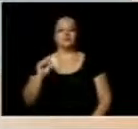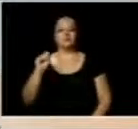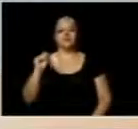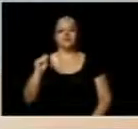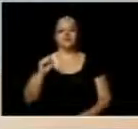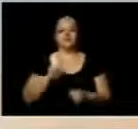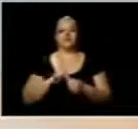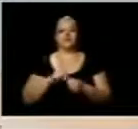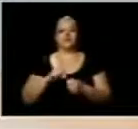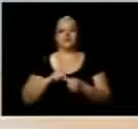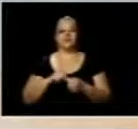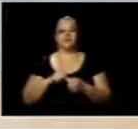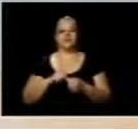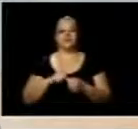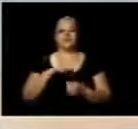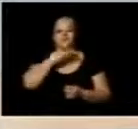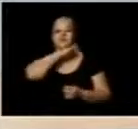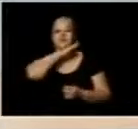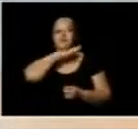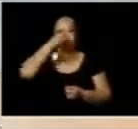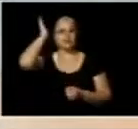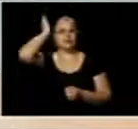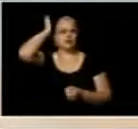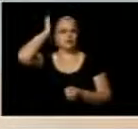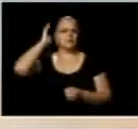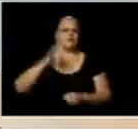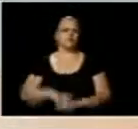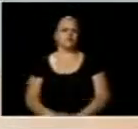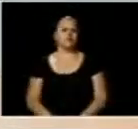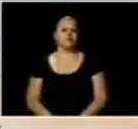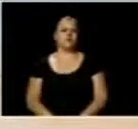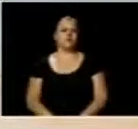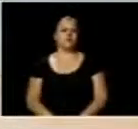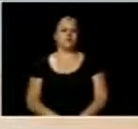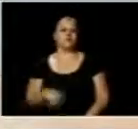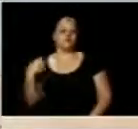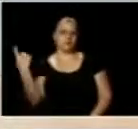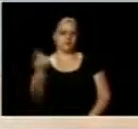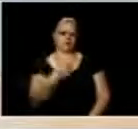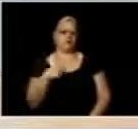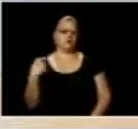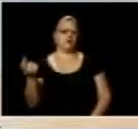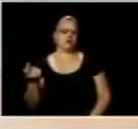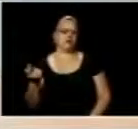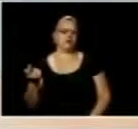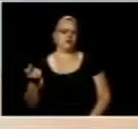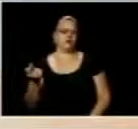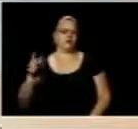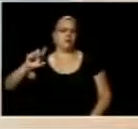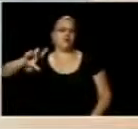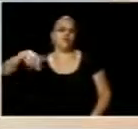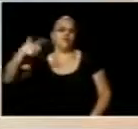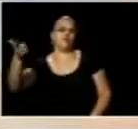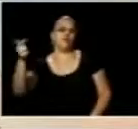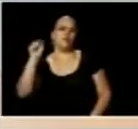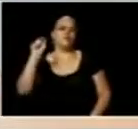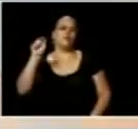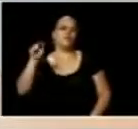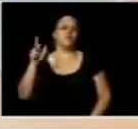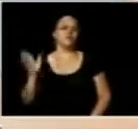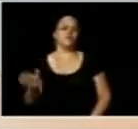fomos convidados para esse negócio da batuta, ou ele que acaba de forma silenciosa,